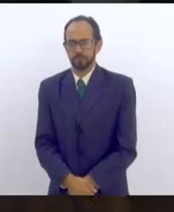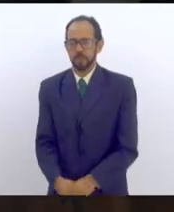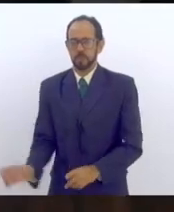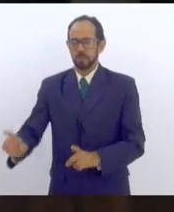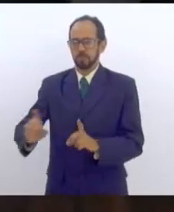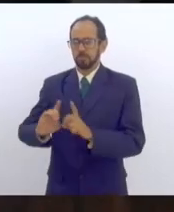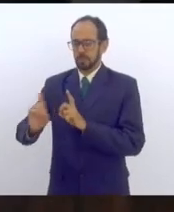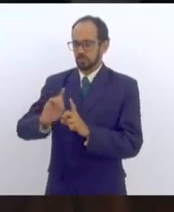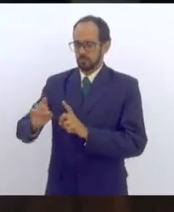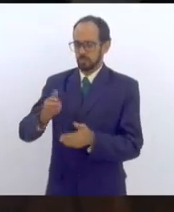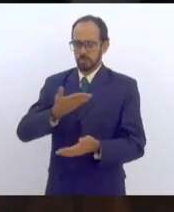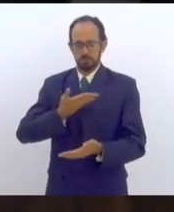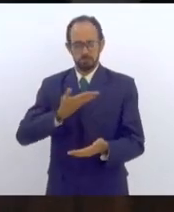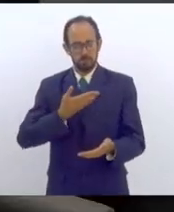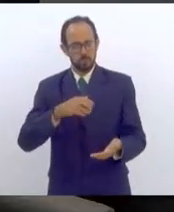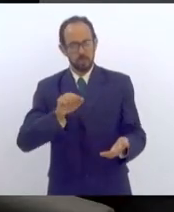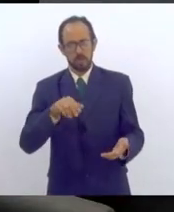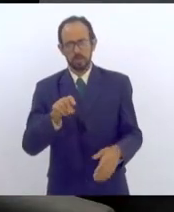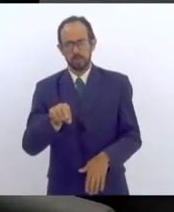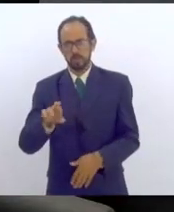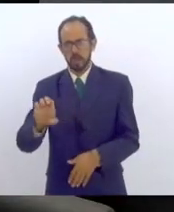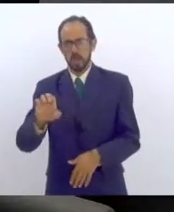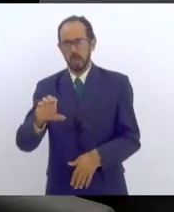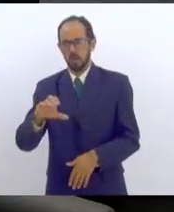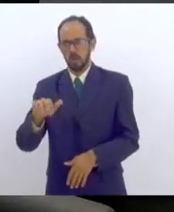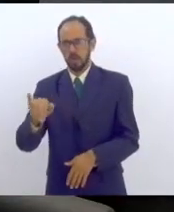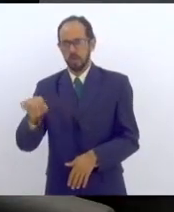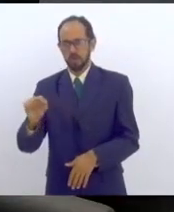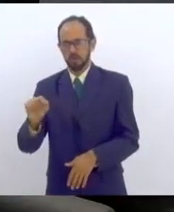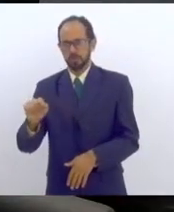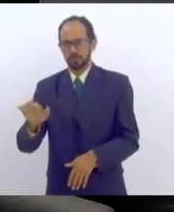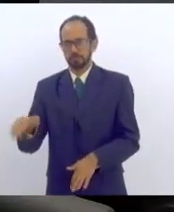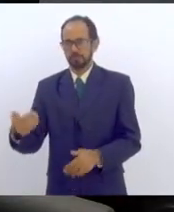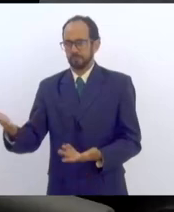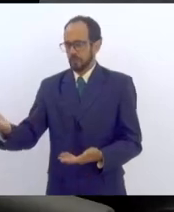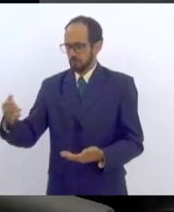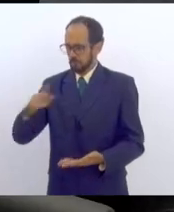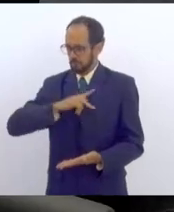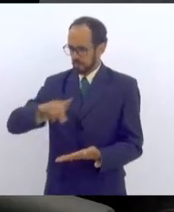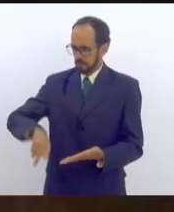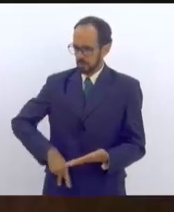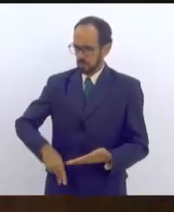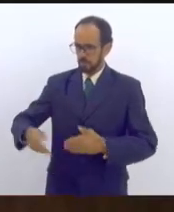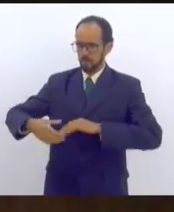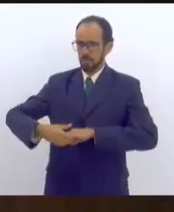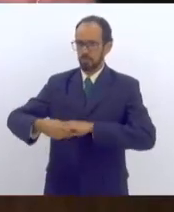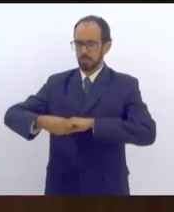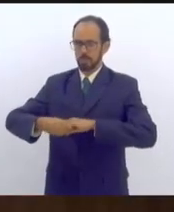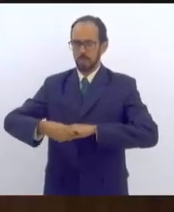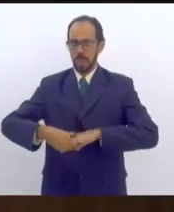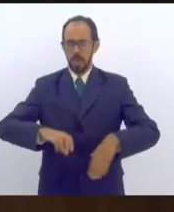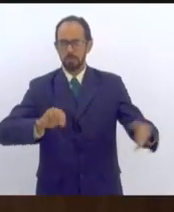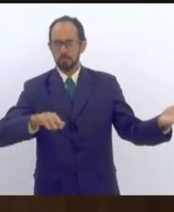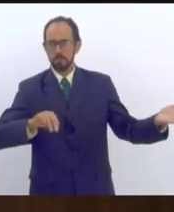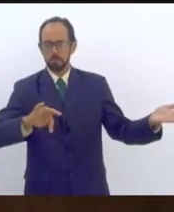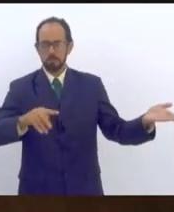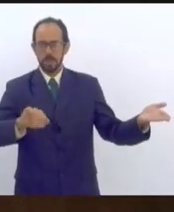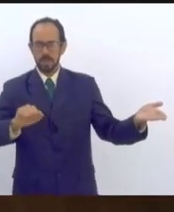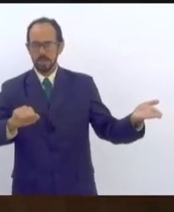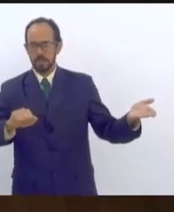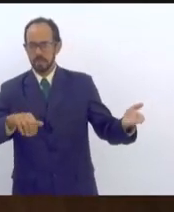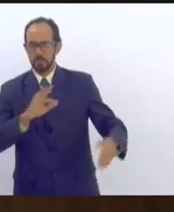discutir, querido amigo deputado André Correia. Presidente, eu além de saudar a deputada Marta Rocha e os colegas de São